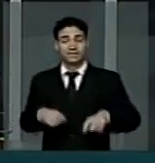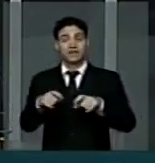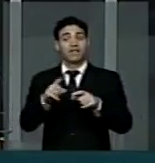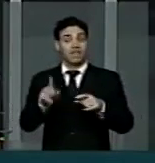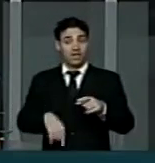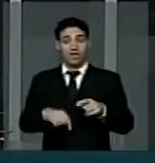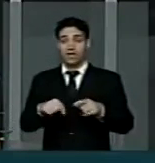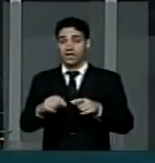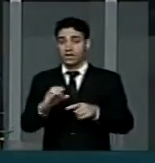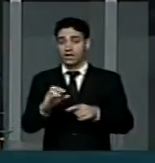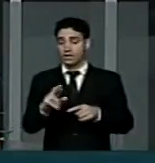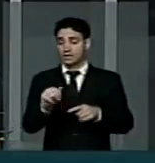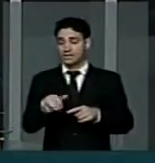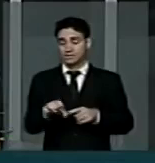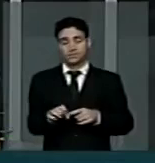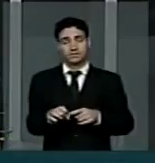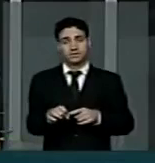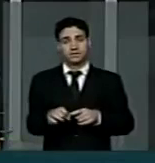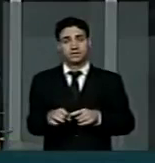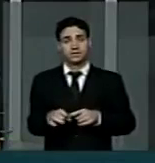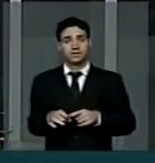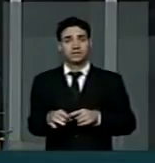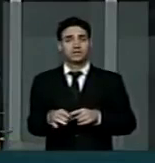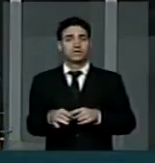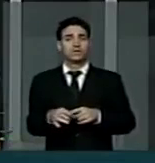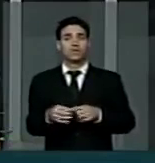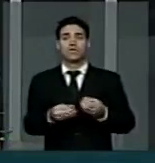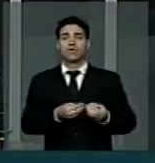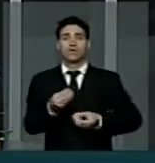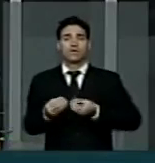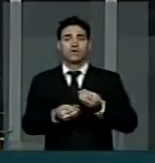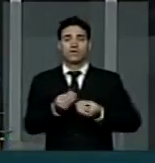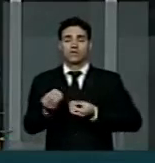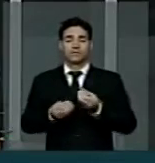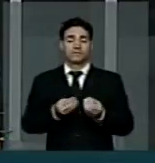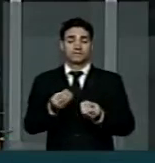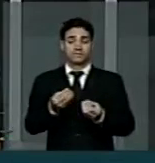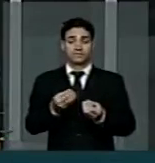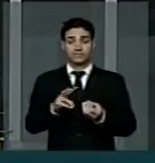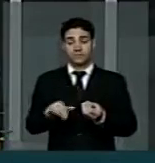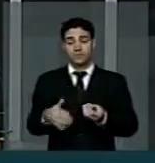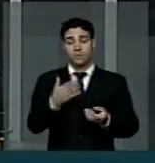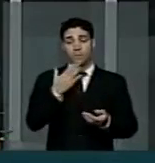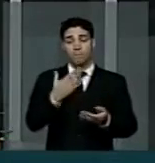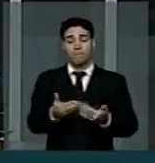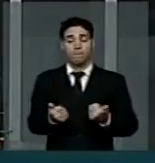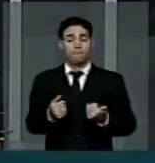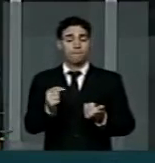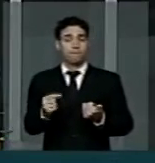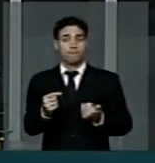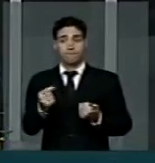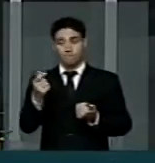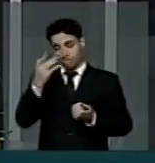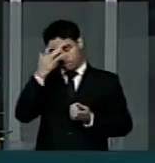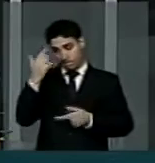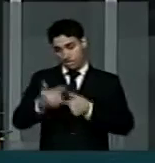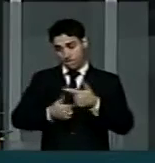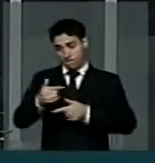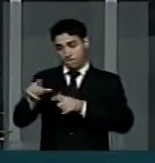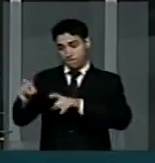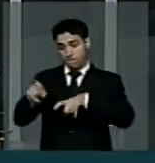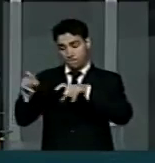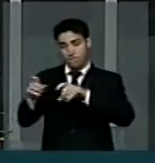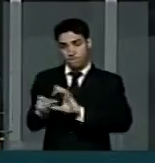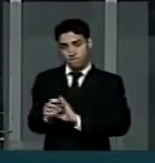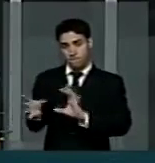crime. Como é que nós podemos pedir ao nosso produtor que